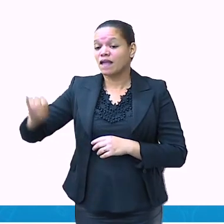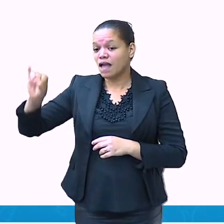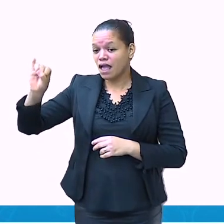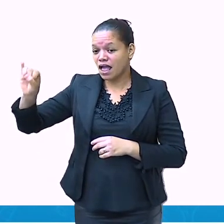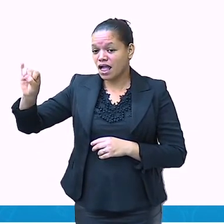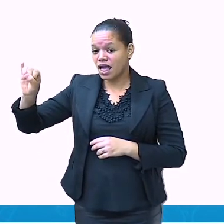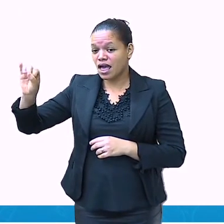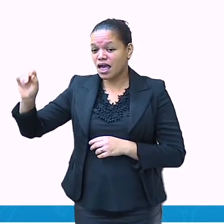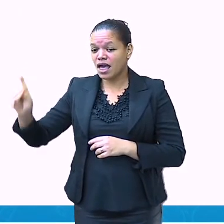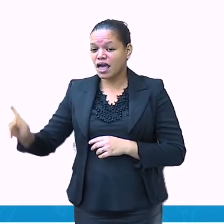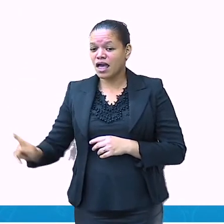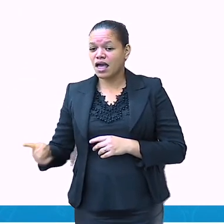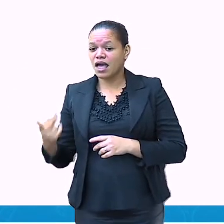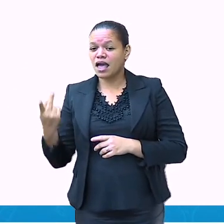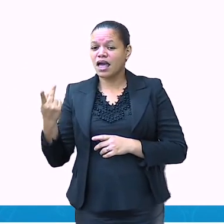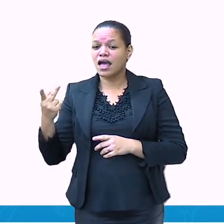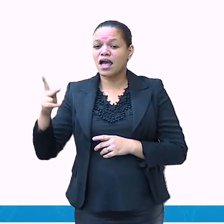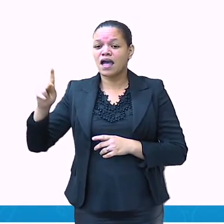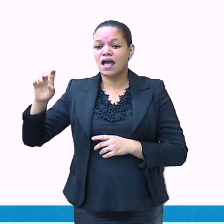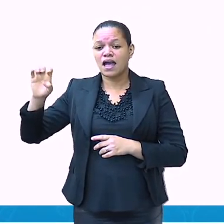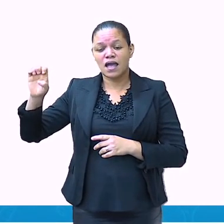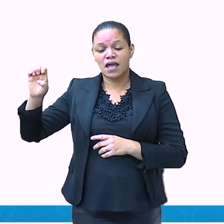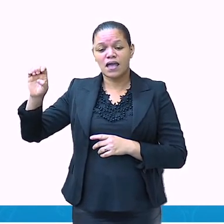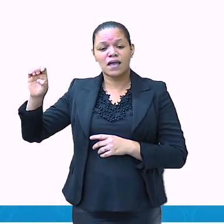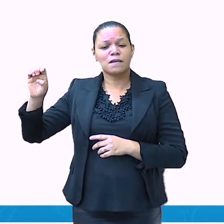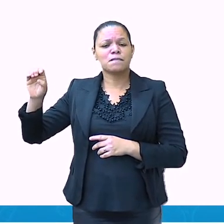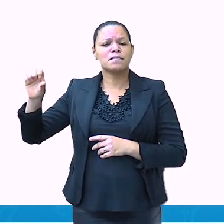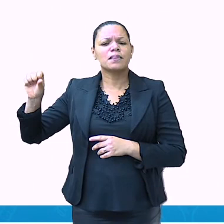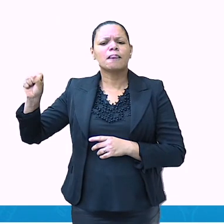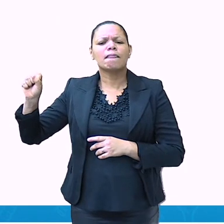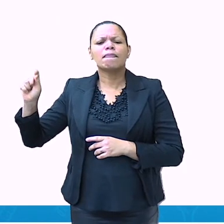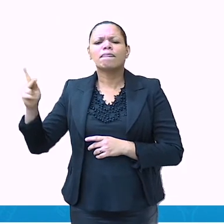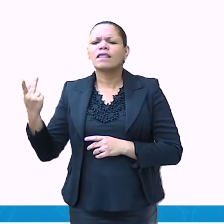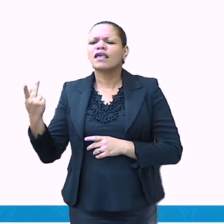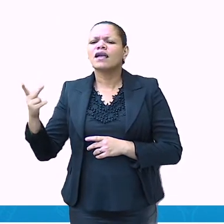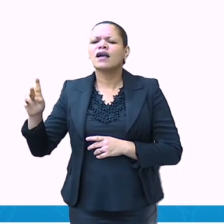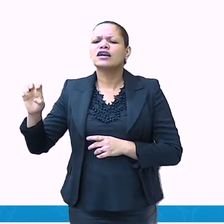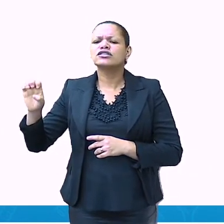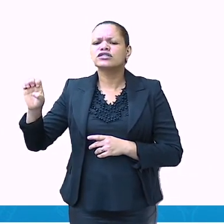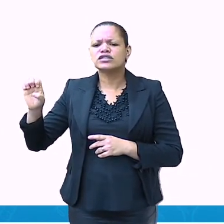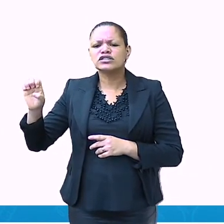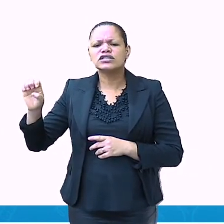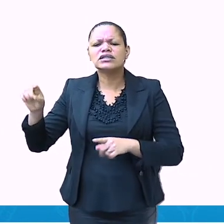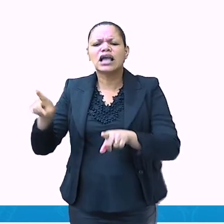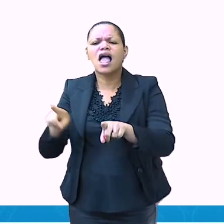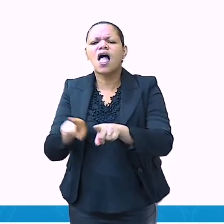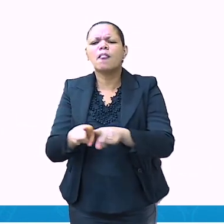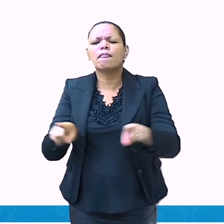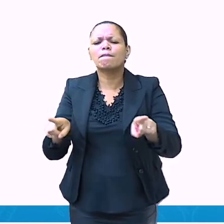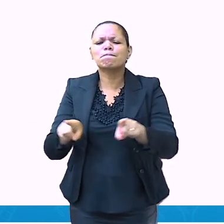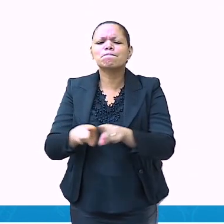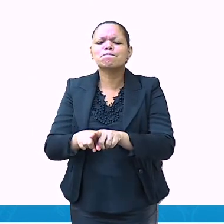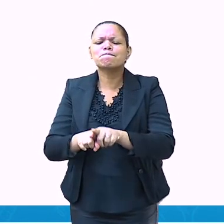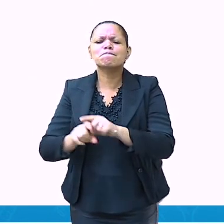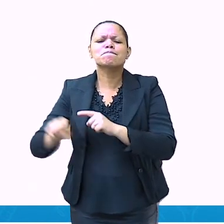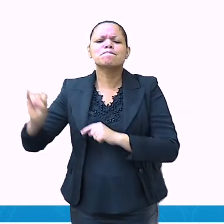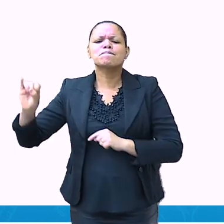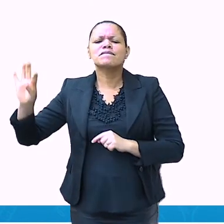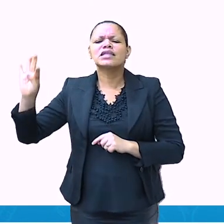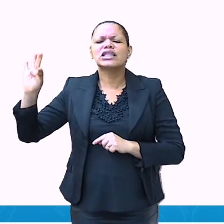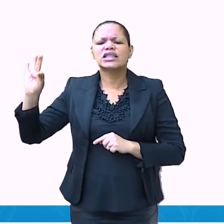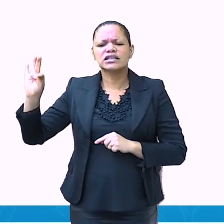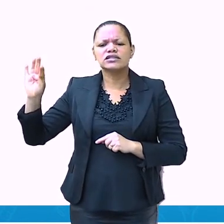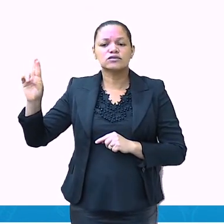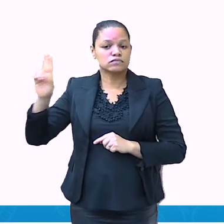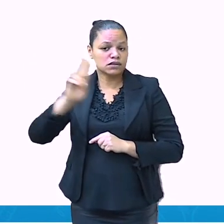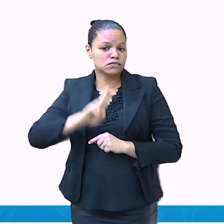she e it. Remember? Was singular. Então é I, he,